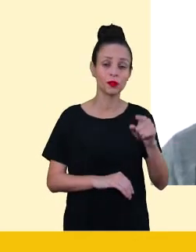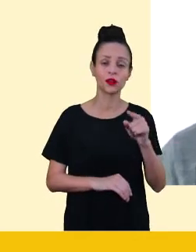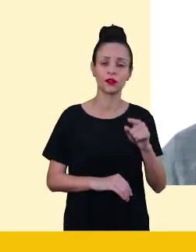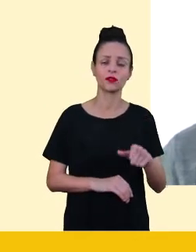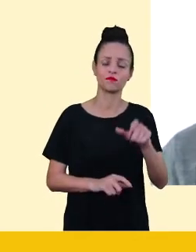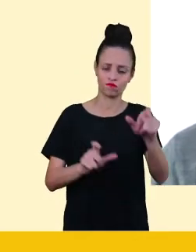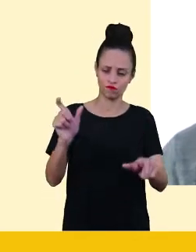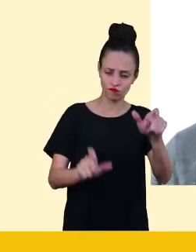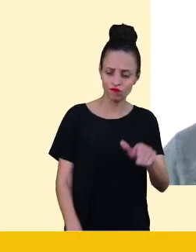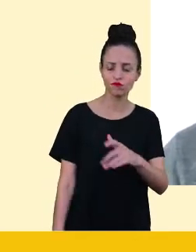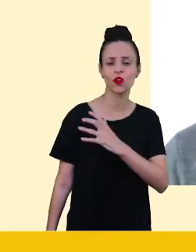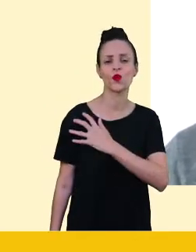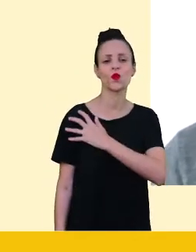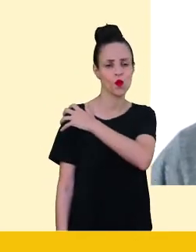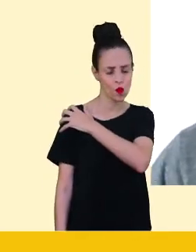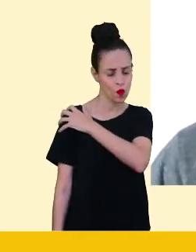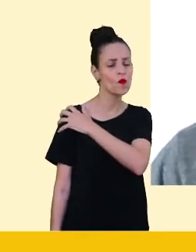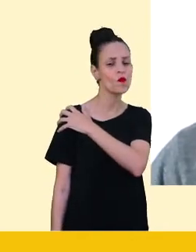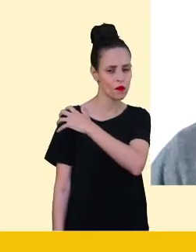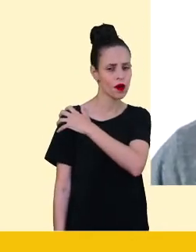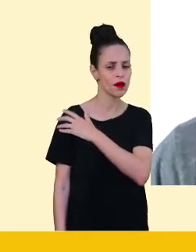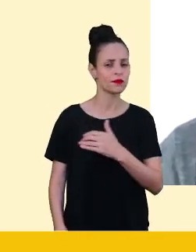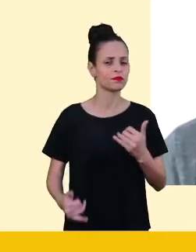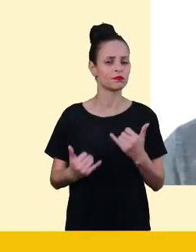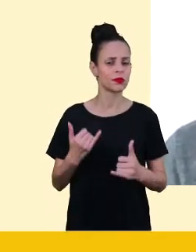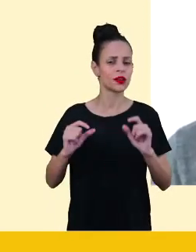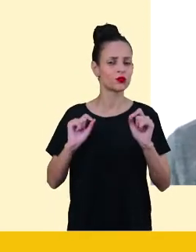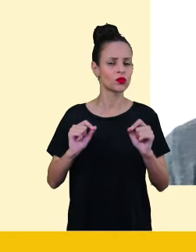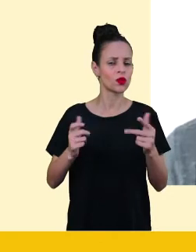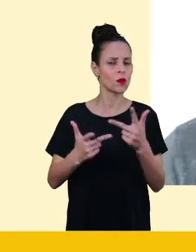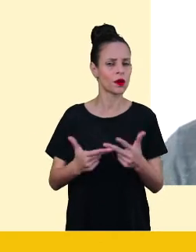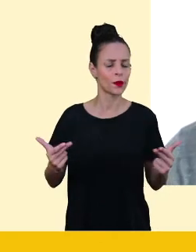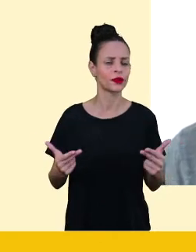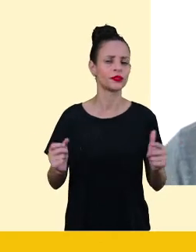sim, como fosse uma coisa que pudesse